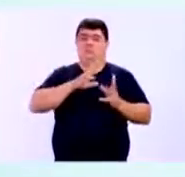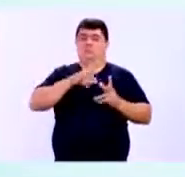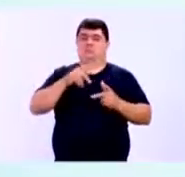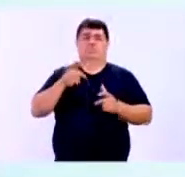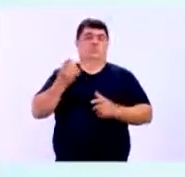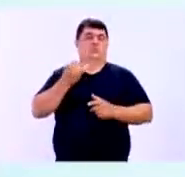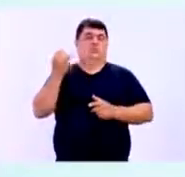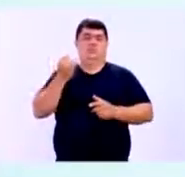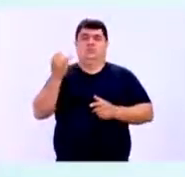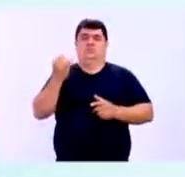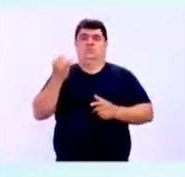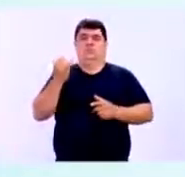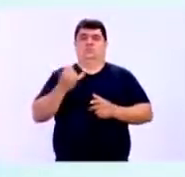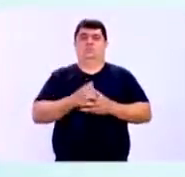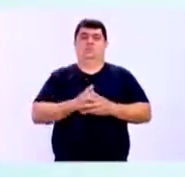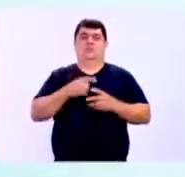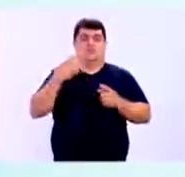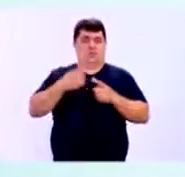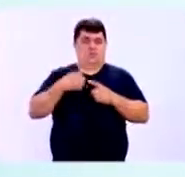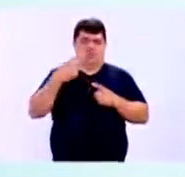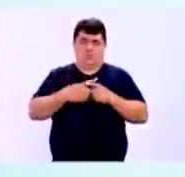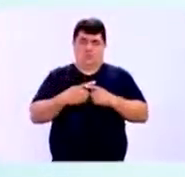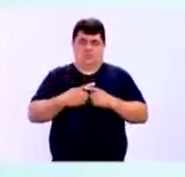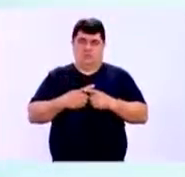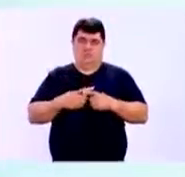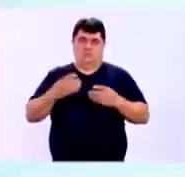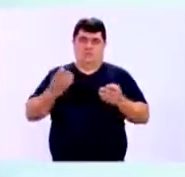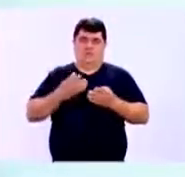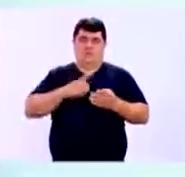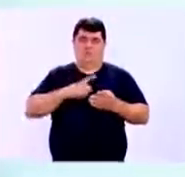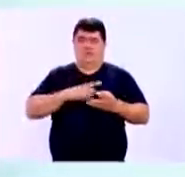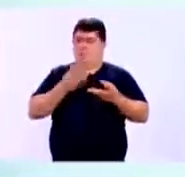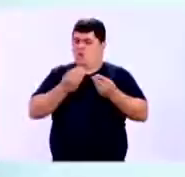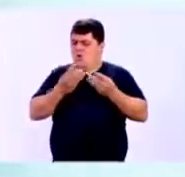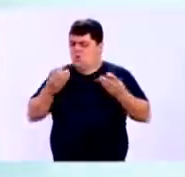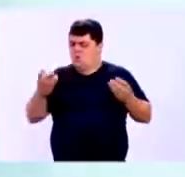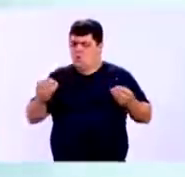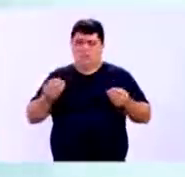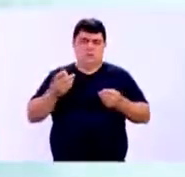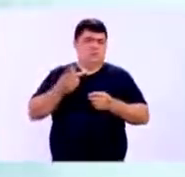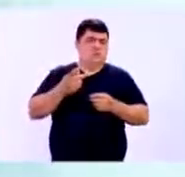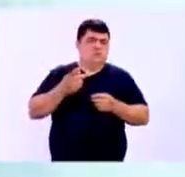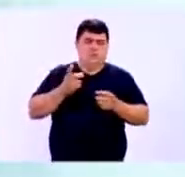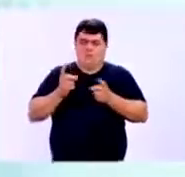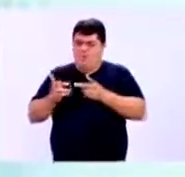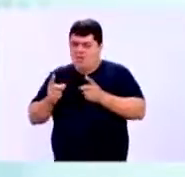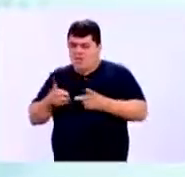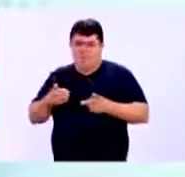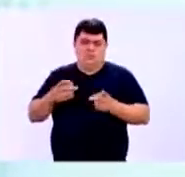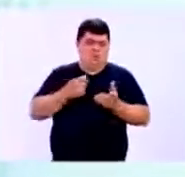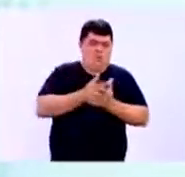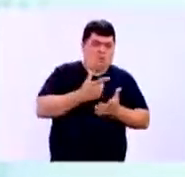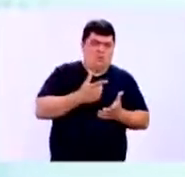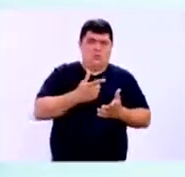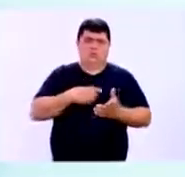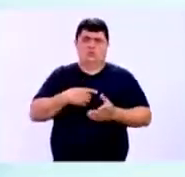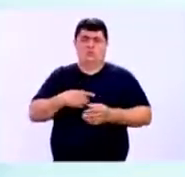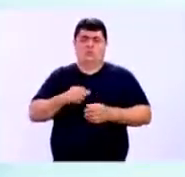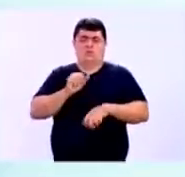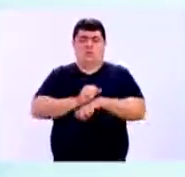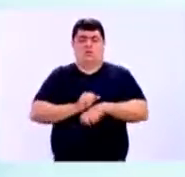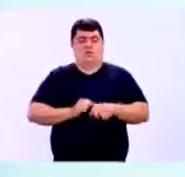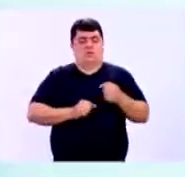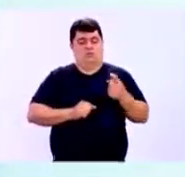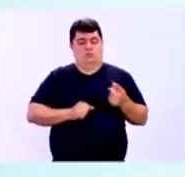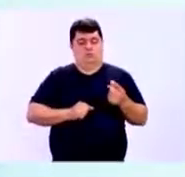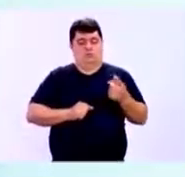globalizado. Por quê? Porque hoje temos muitas demandas, muitas procuras e o simples contar não é mais